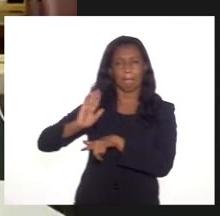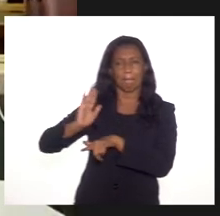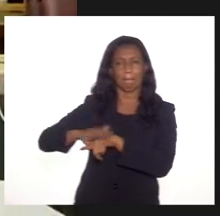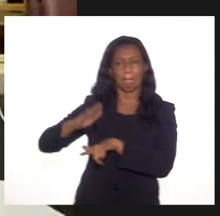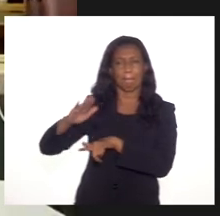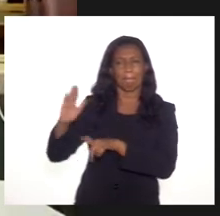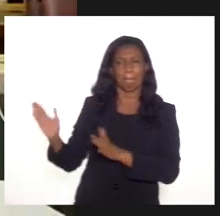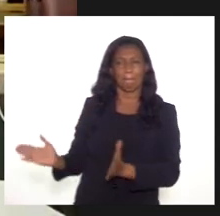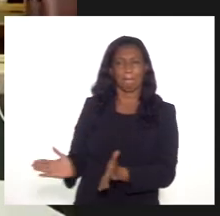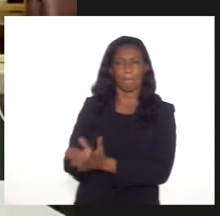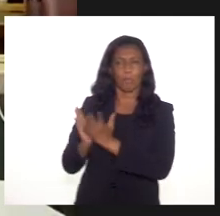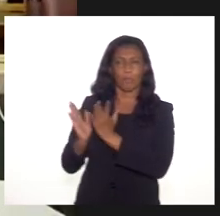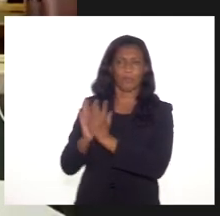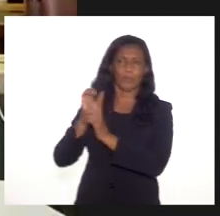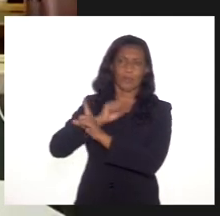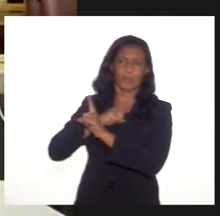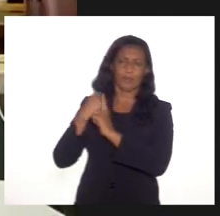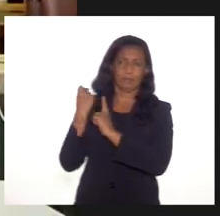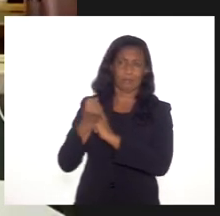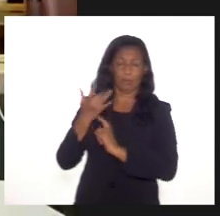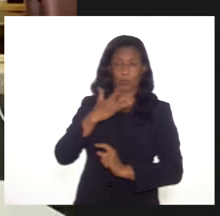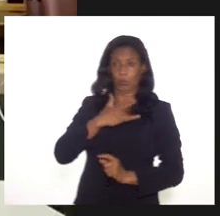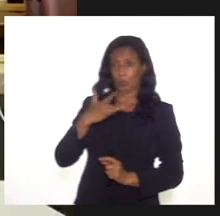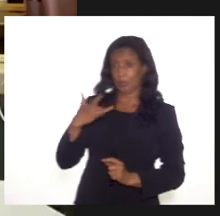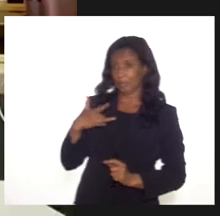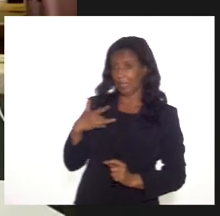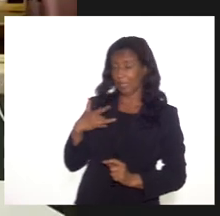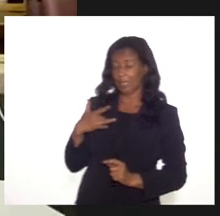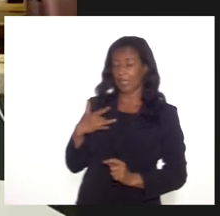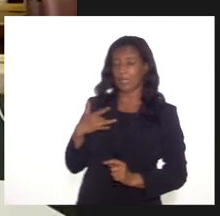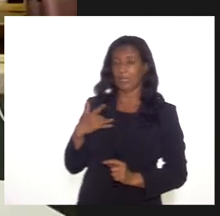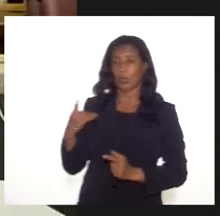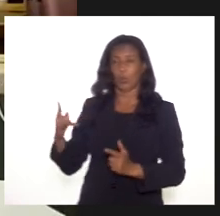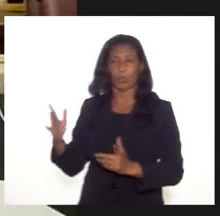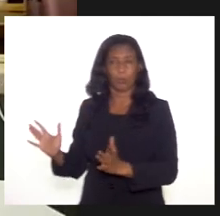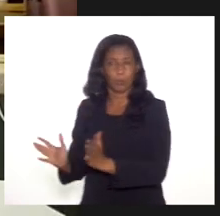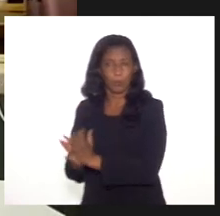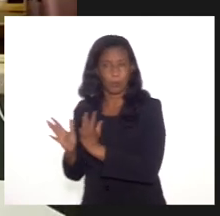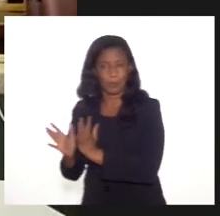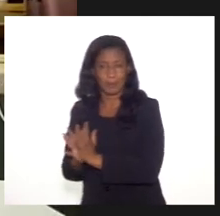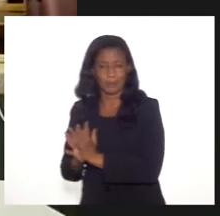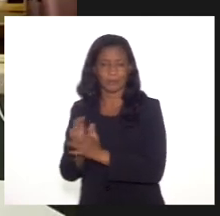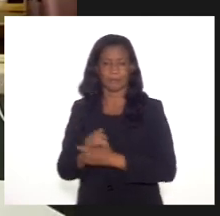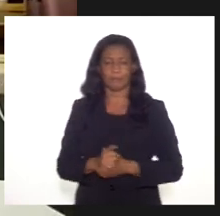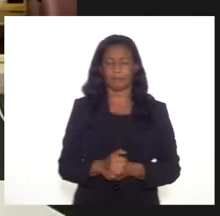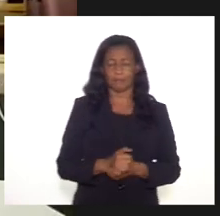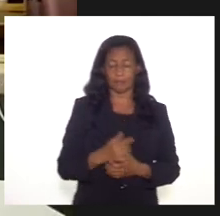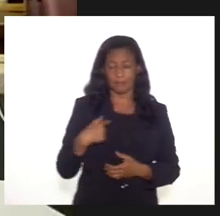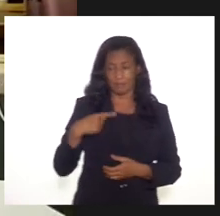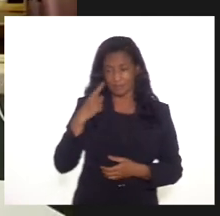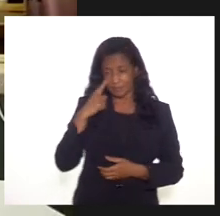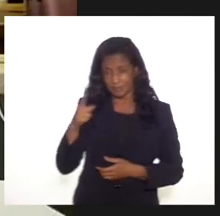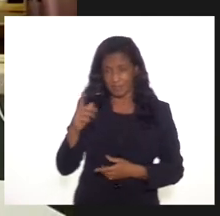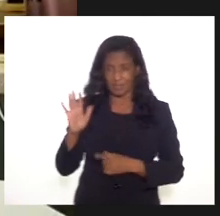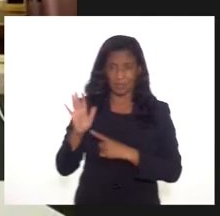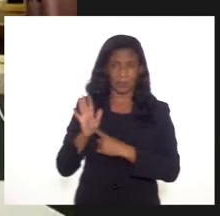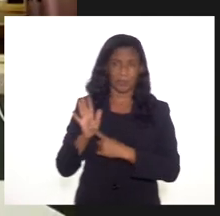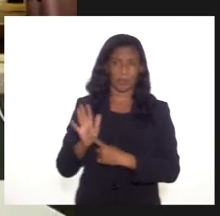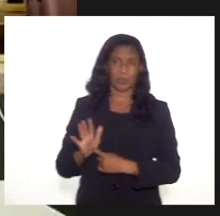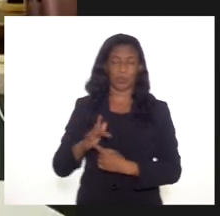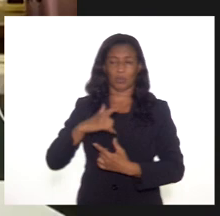vulneráveis da nossa sociedade, como saúde, enfrentamento à miséria, e a gente vê que isso demonstra uma